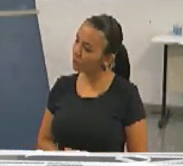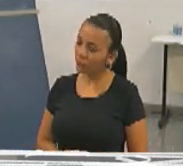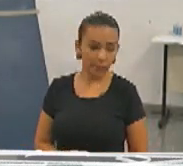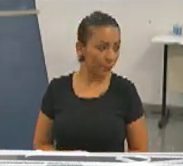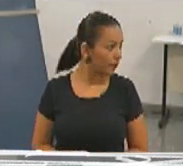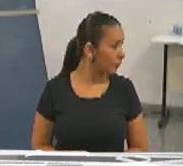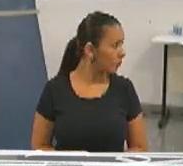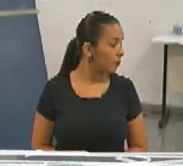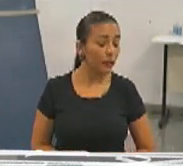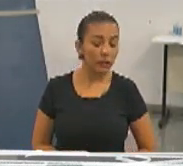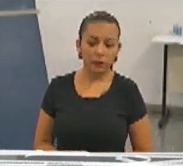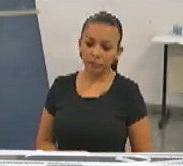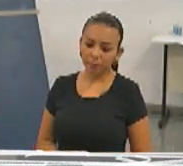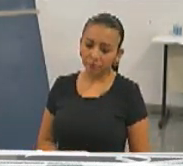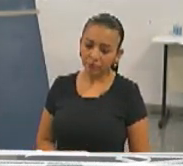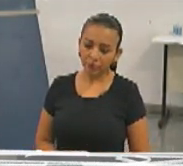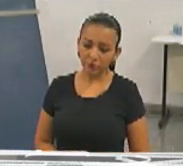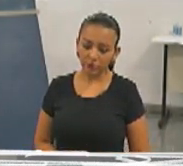Professora.